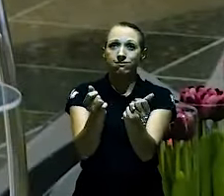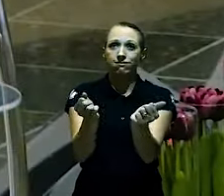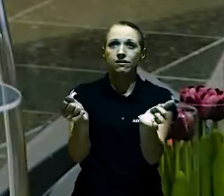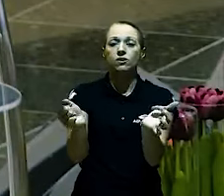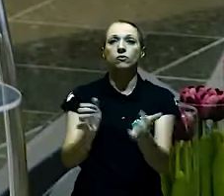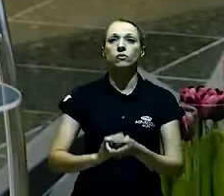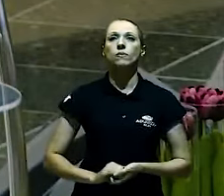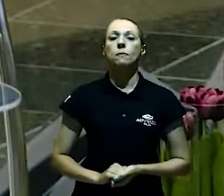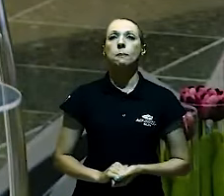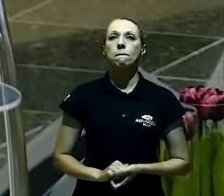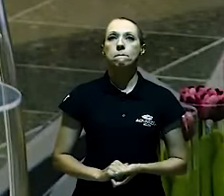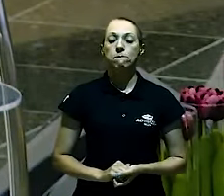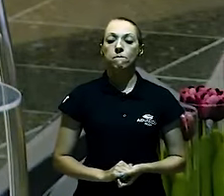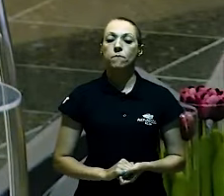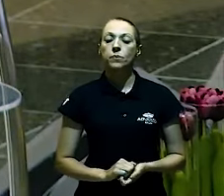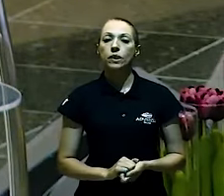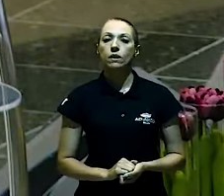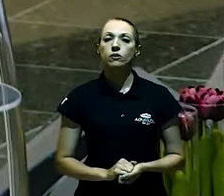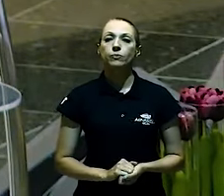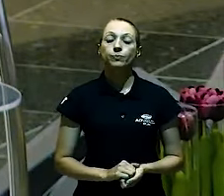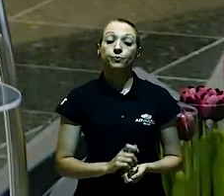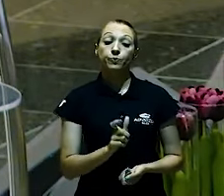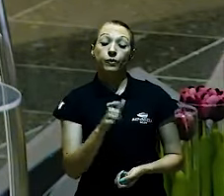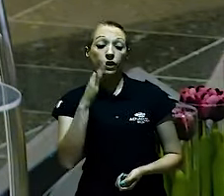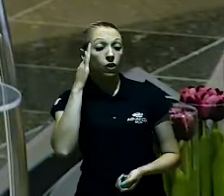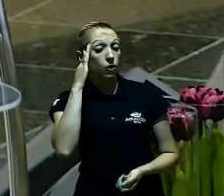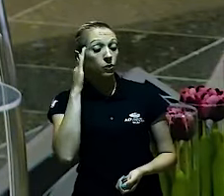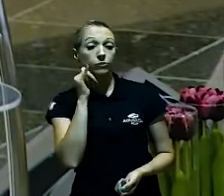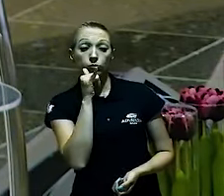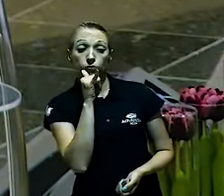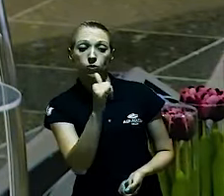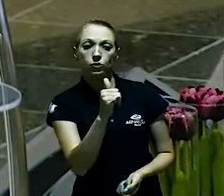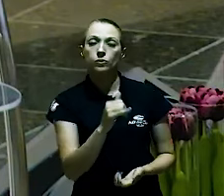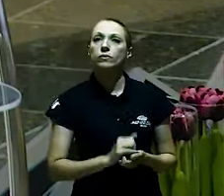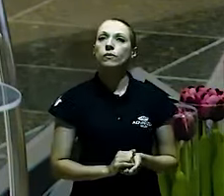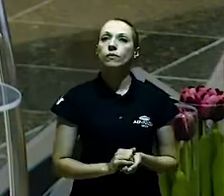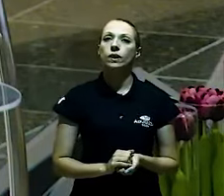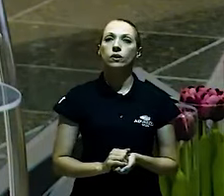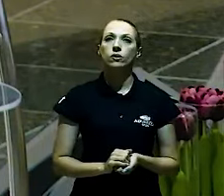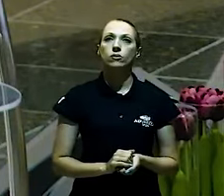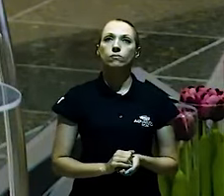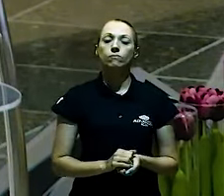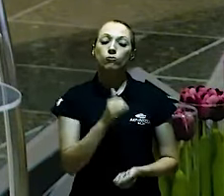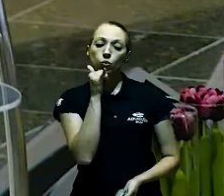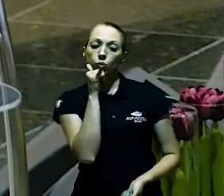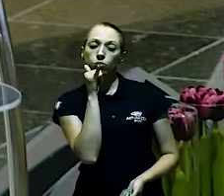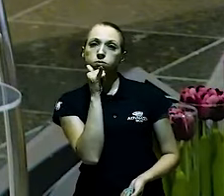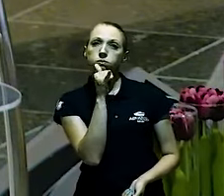E há uma palavra do capitão que confronta Jonas, porque no final do versículo 6 o capitão diz assim: talvez